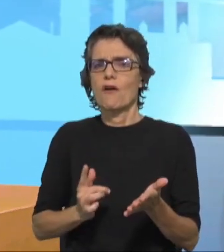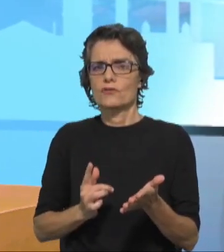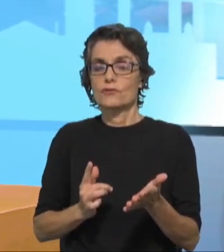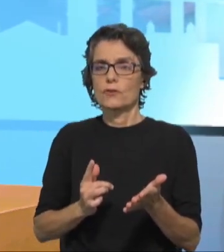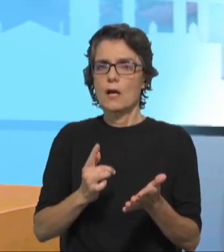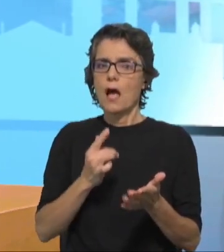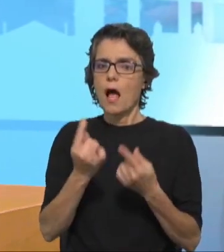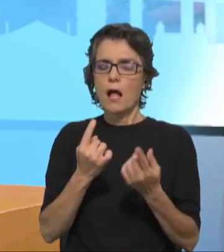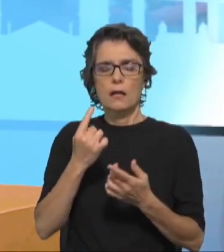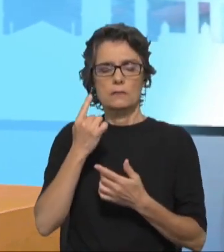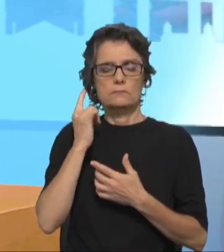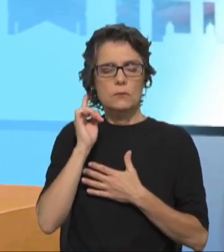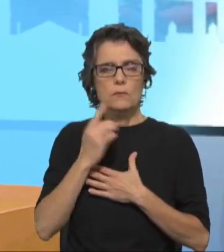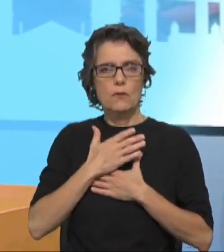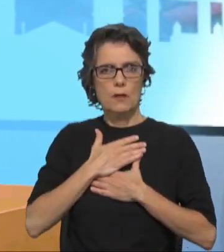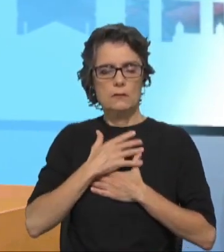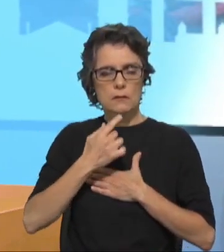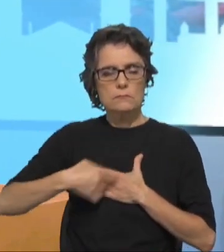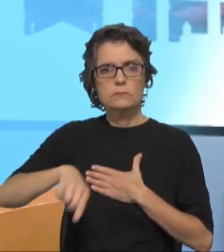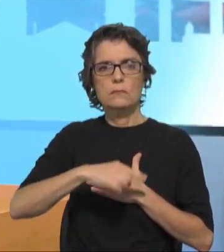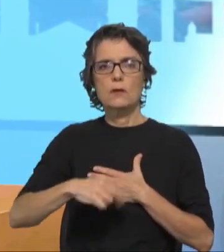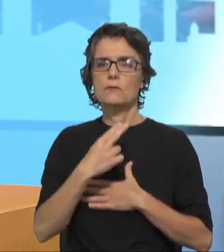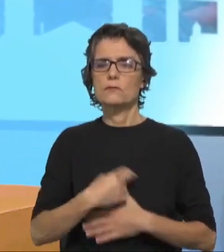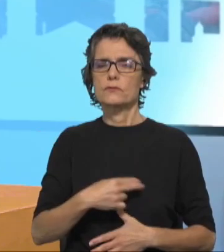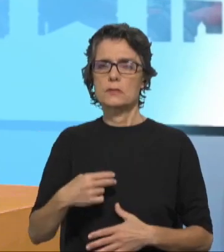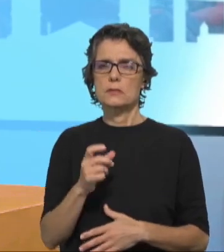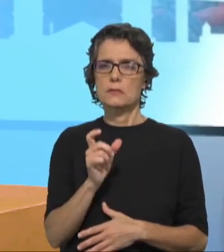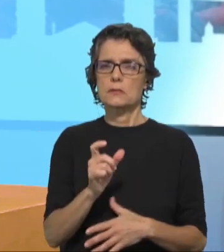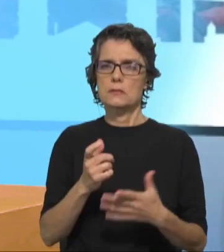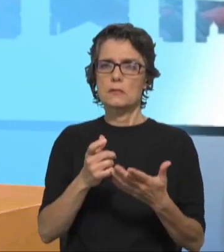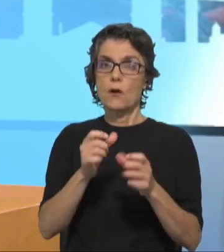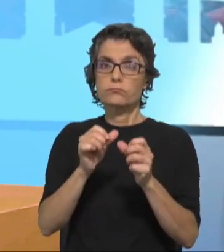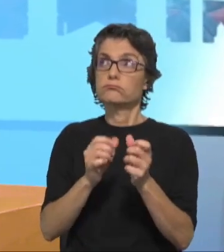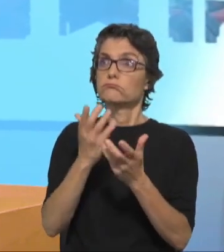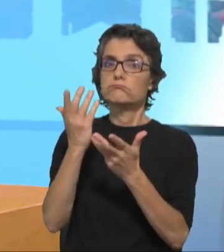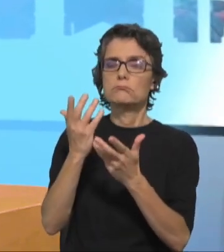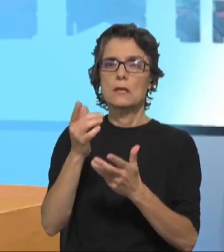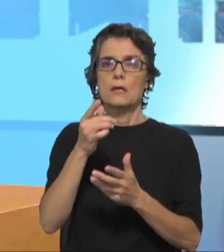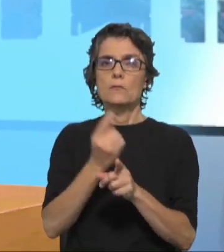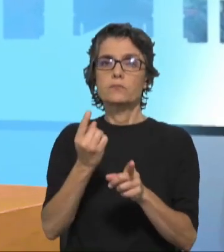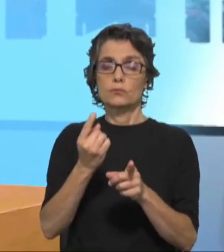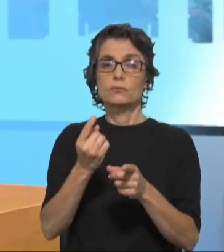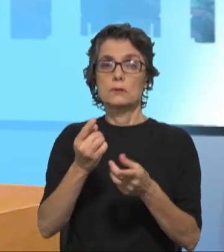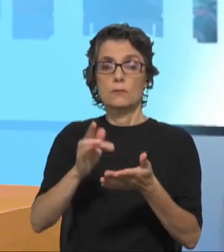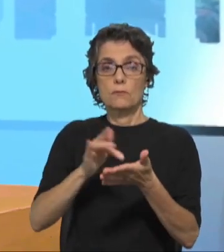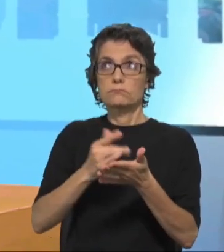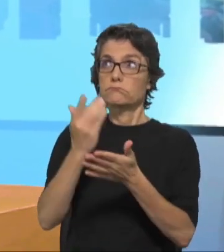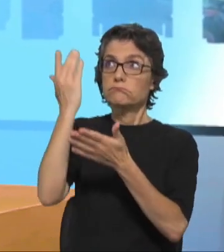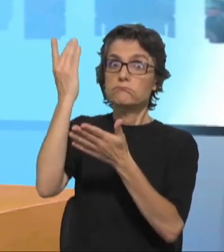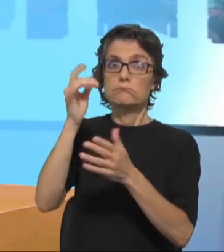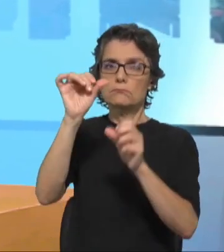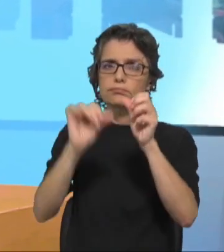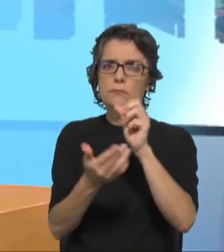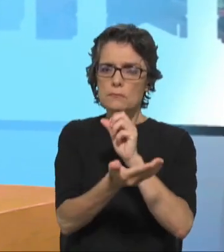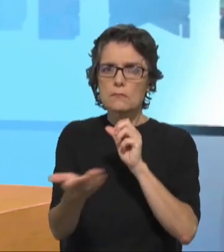cristãos, assumimos a sacralidade da palavra. O nosso Deus revelou-se através de um livro. Temos a tradição